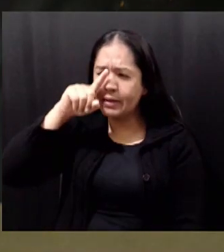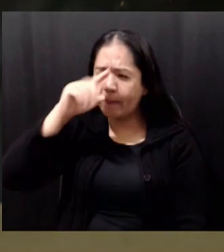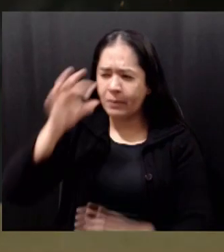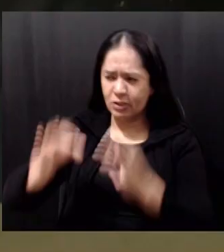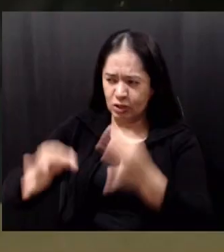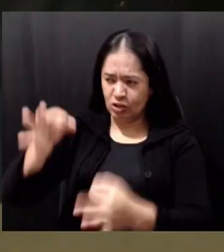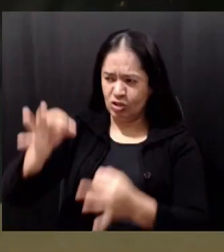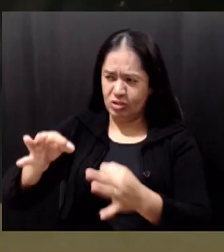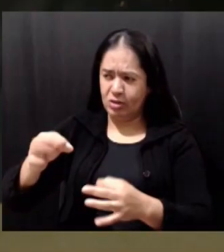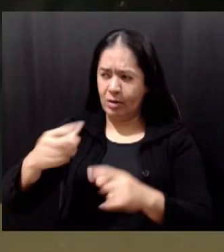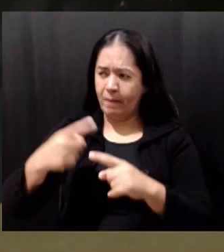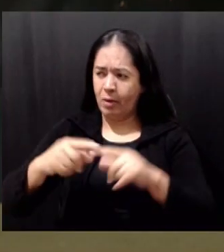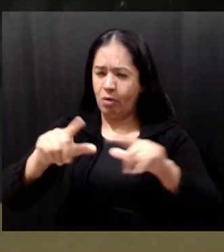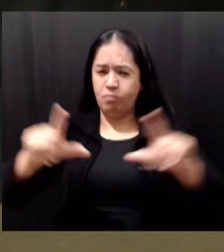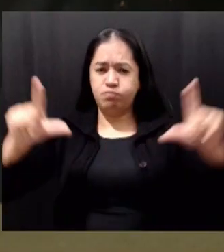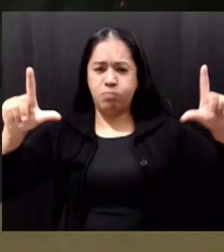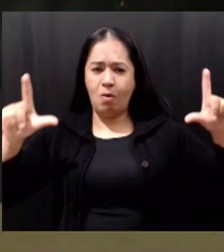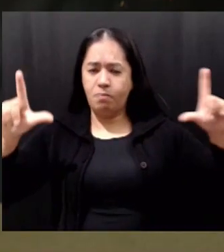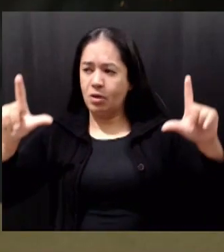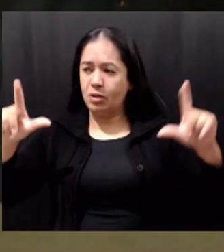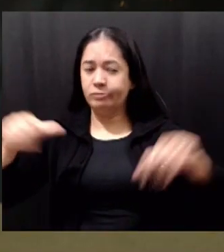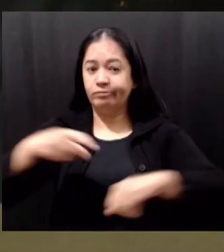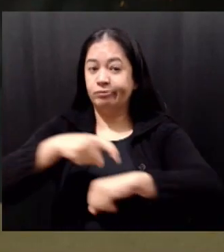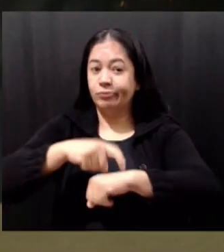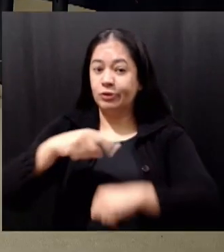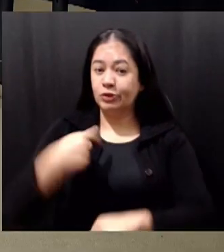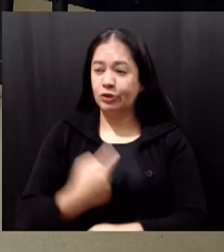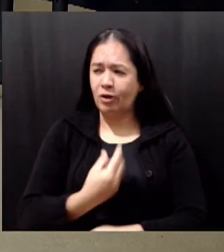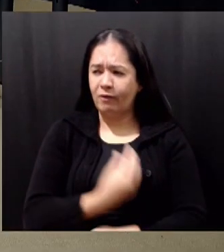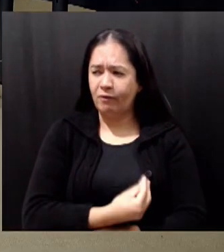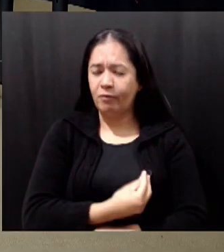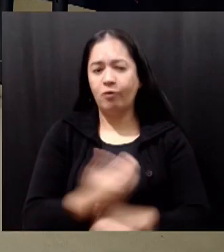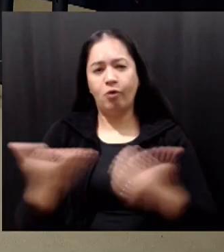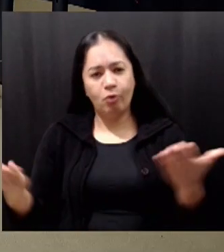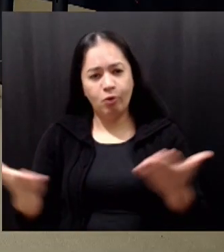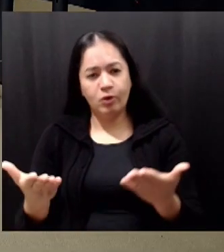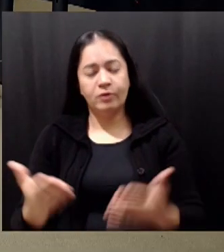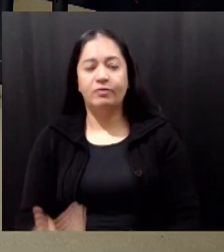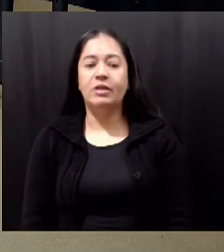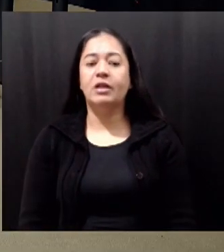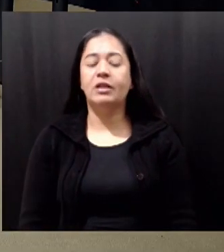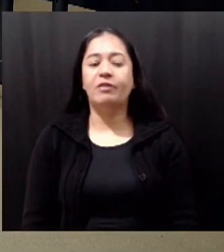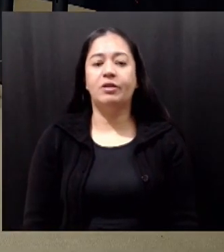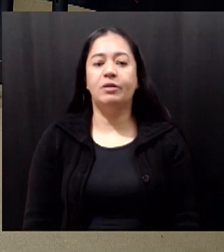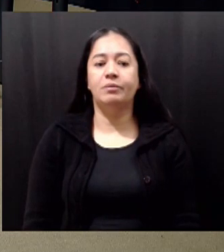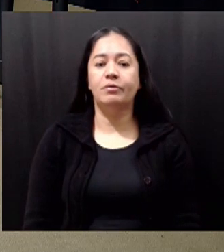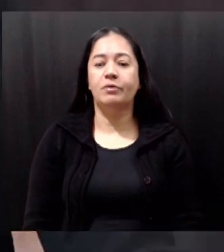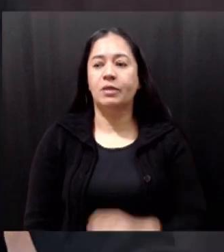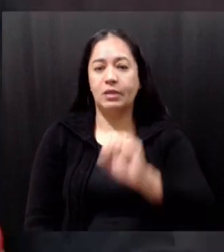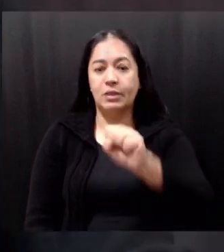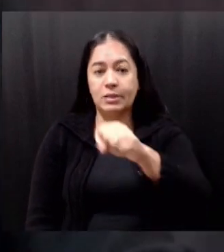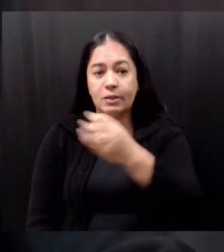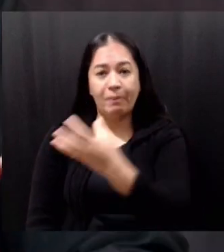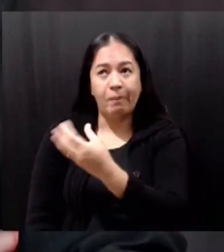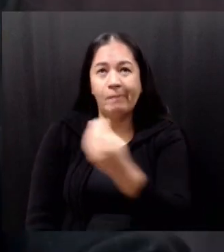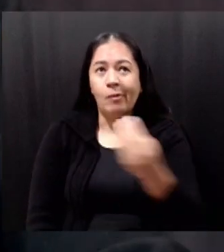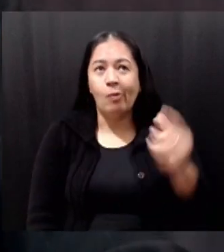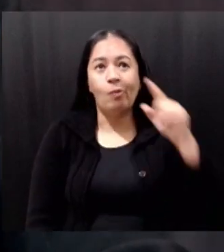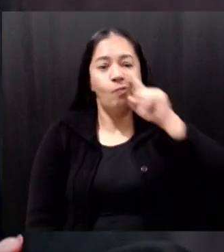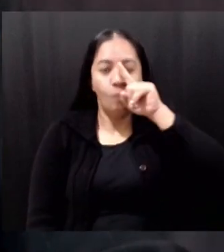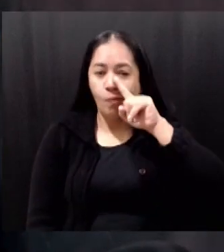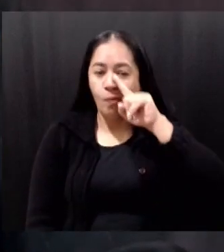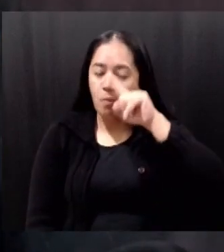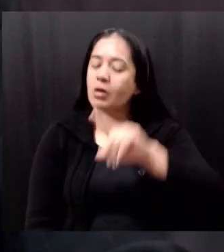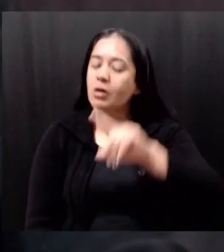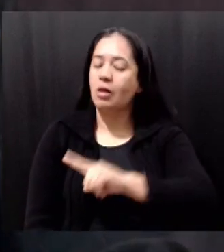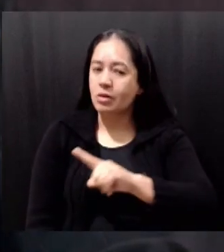superexposição nos momentos que a gente vive hoje? Há muitos riscos, né? E a gente tem que